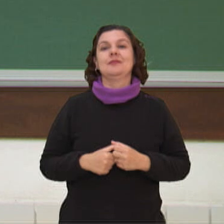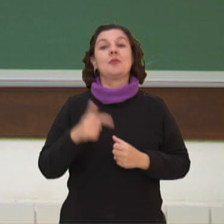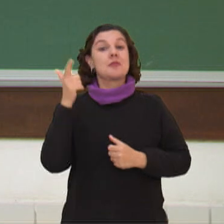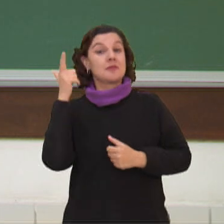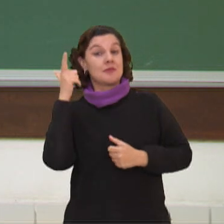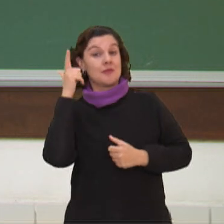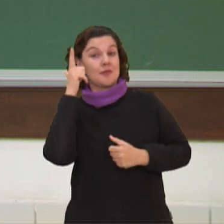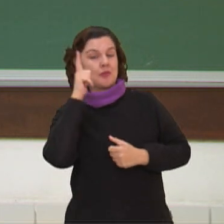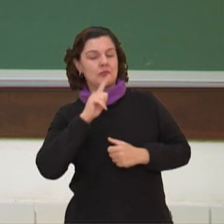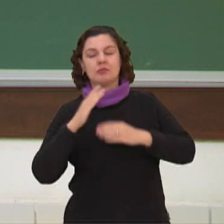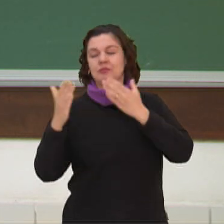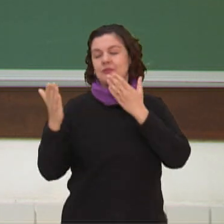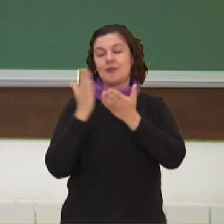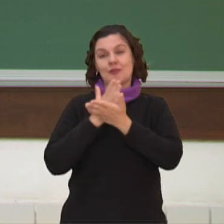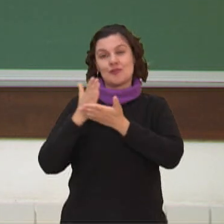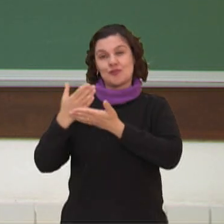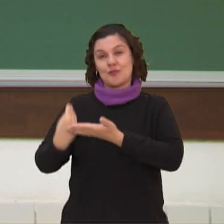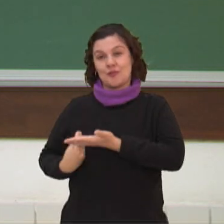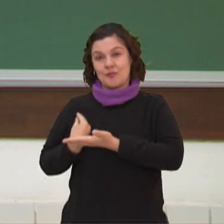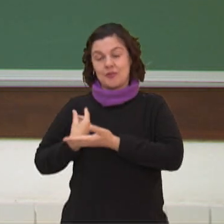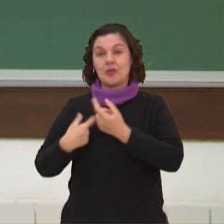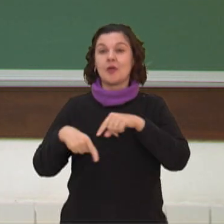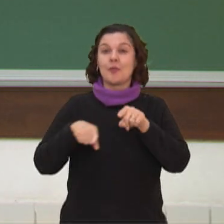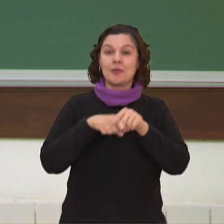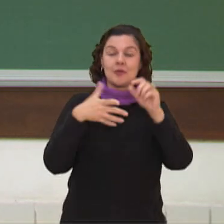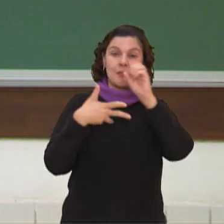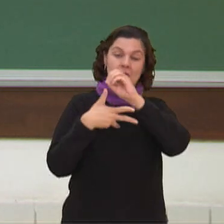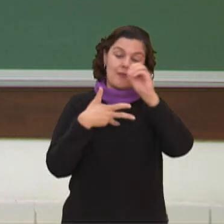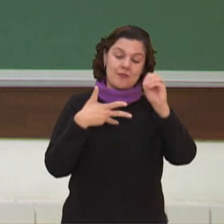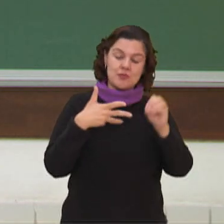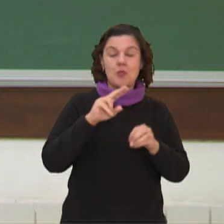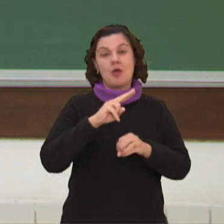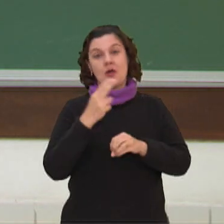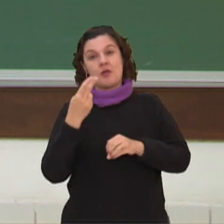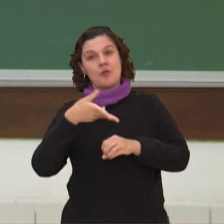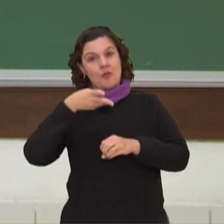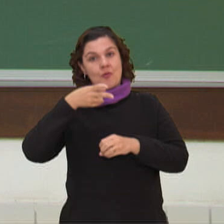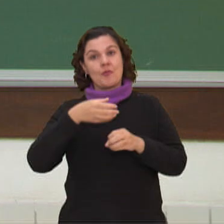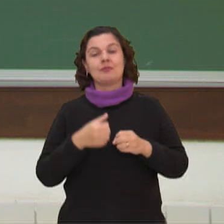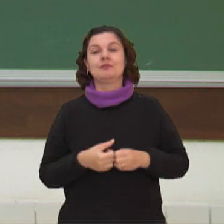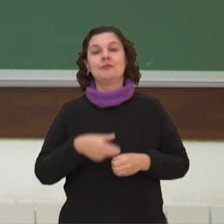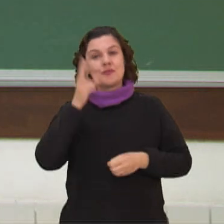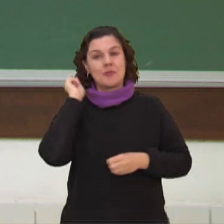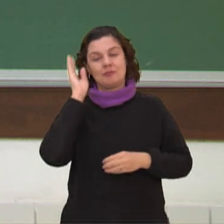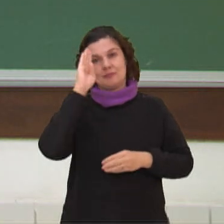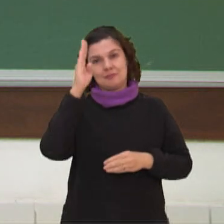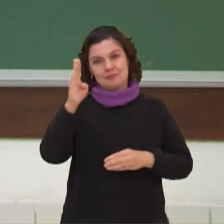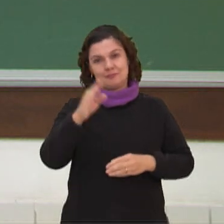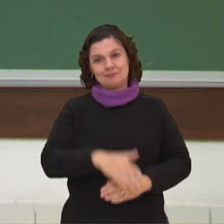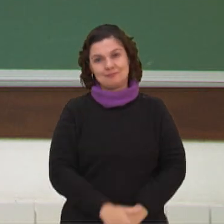que você possa usar, tanto no seu dia a dia, como no vestibular ou no Enem. Até a próxima!